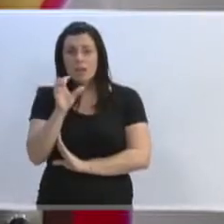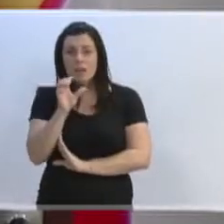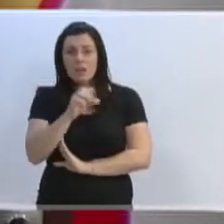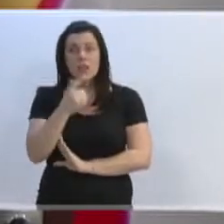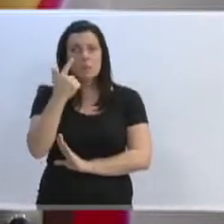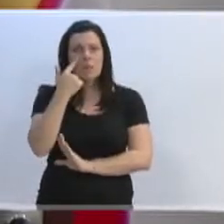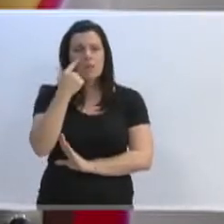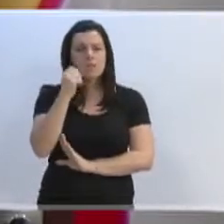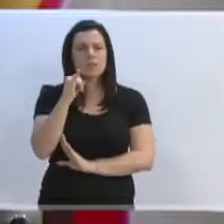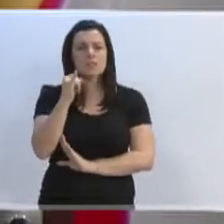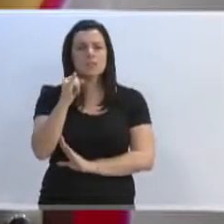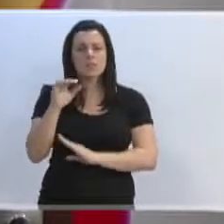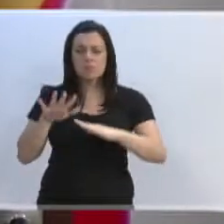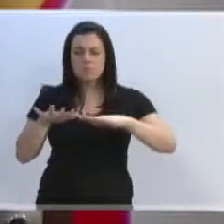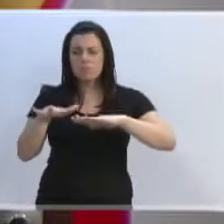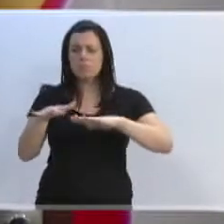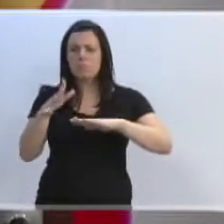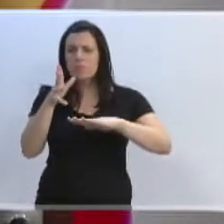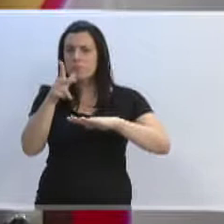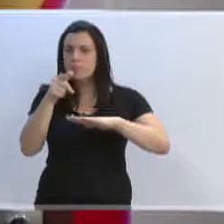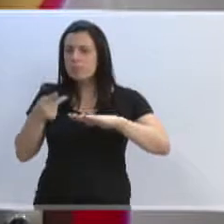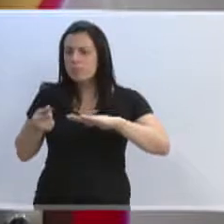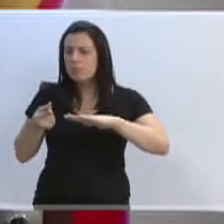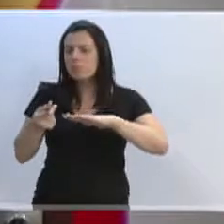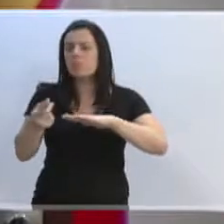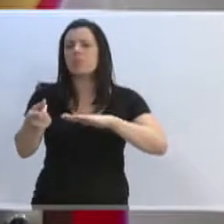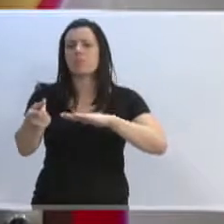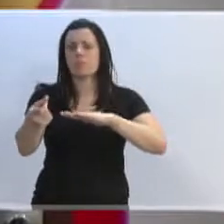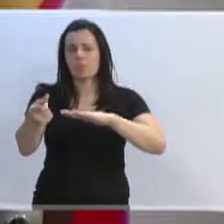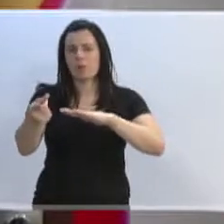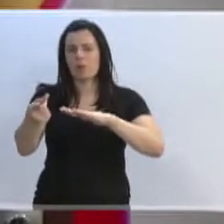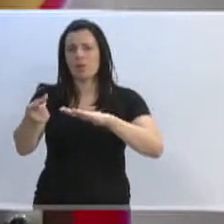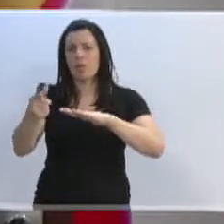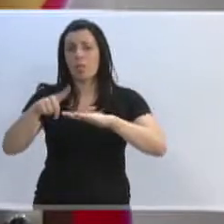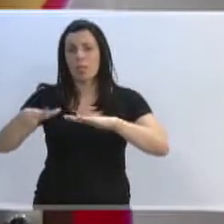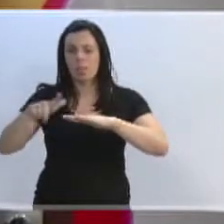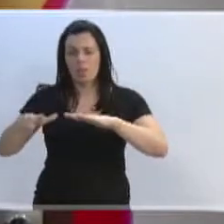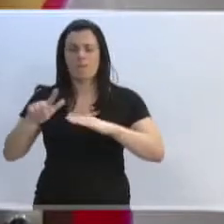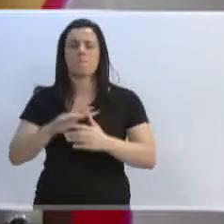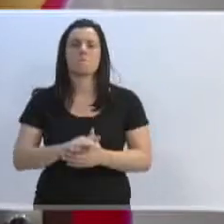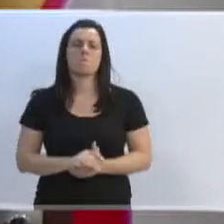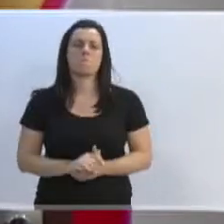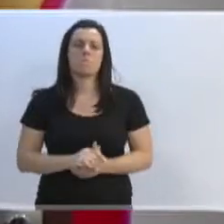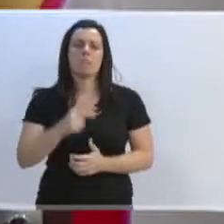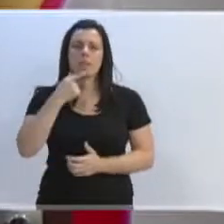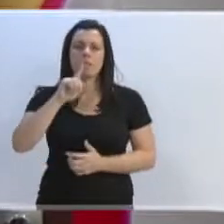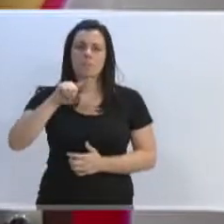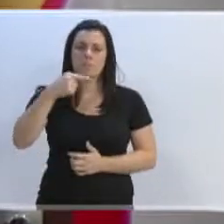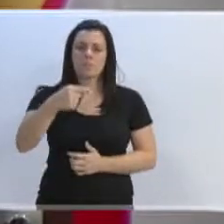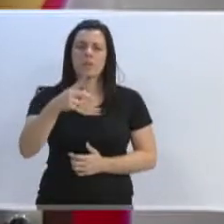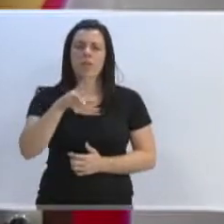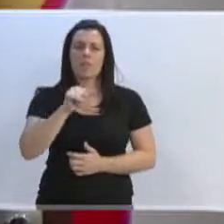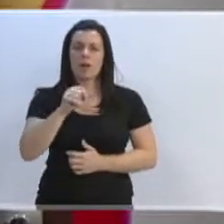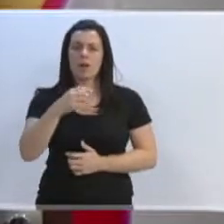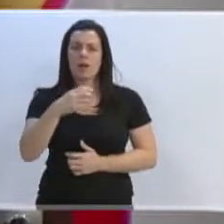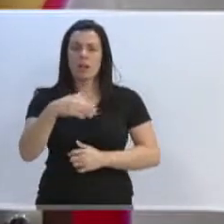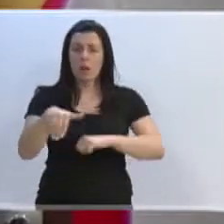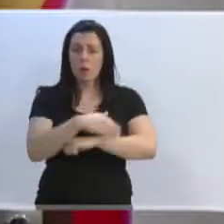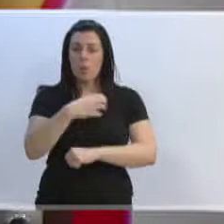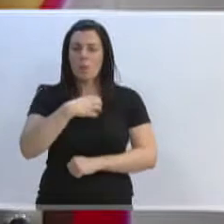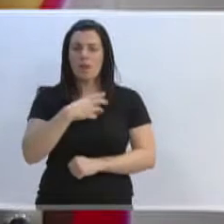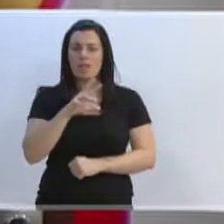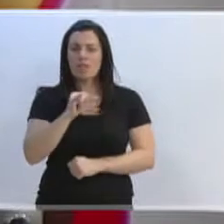repente, essas faixas durem por um bom tempo. É para garantir a melhor durabilidade. Na próxima semana, então, essa roubaria vai ser